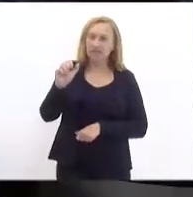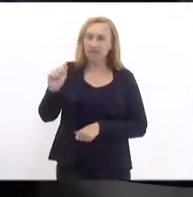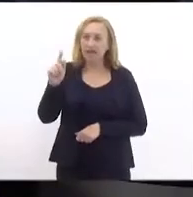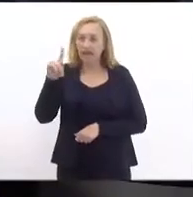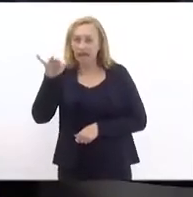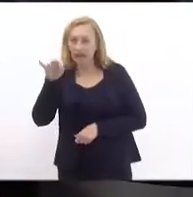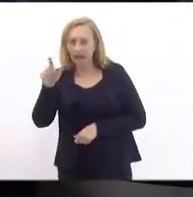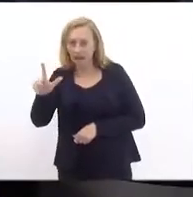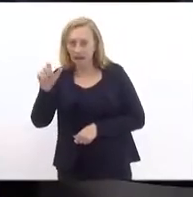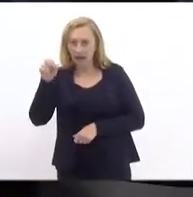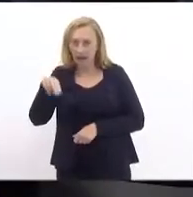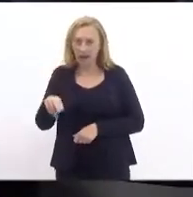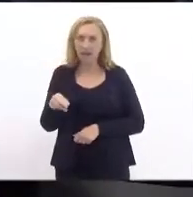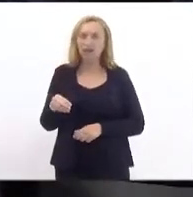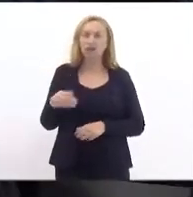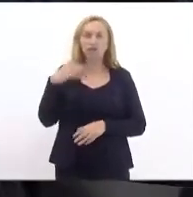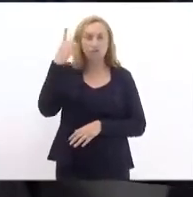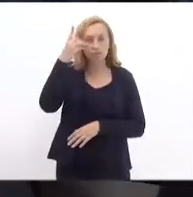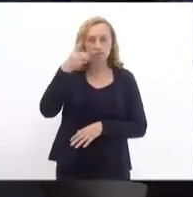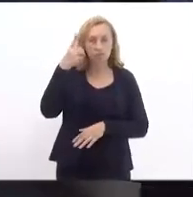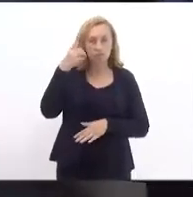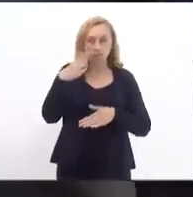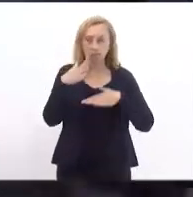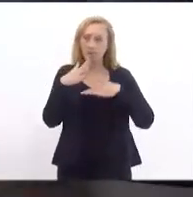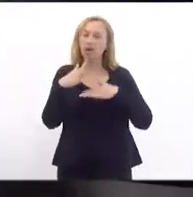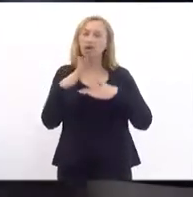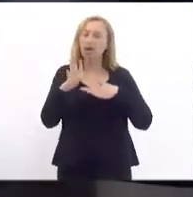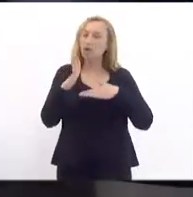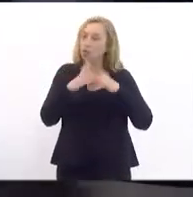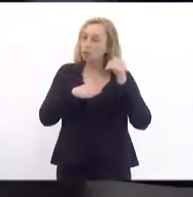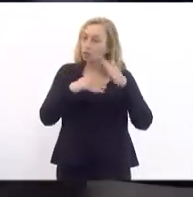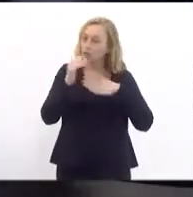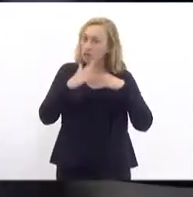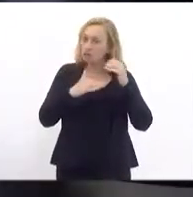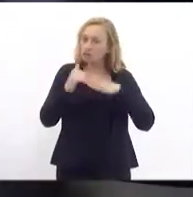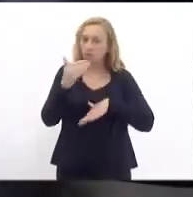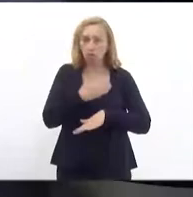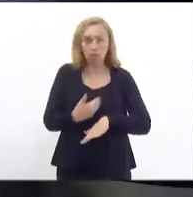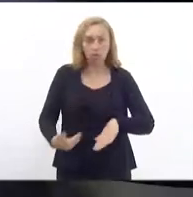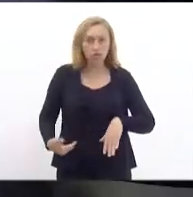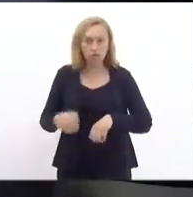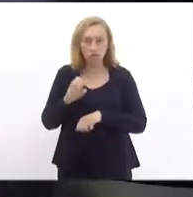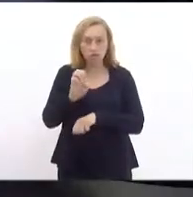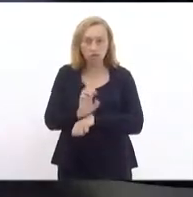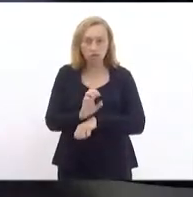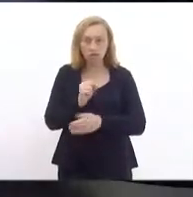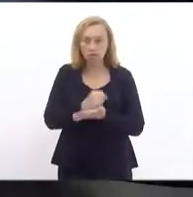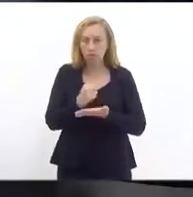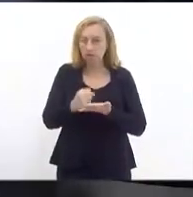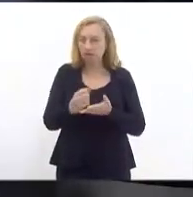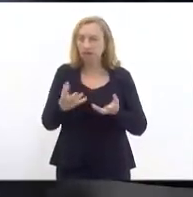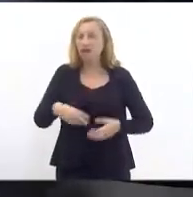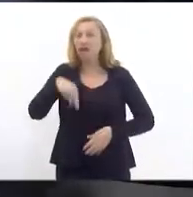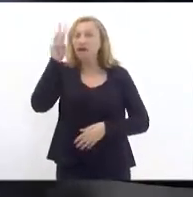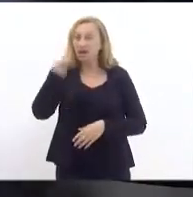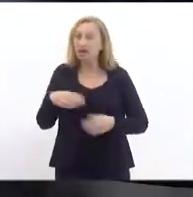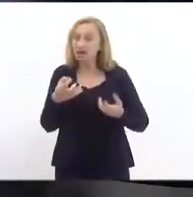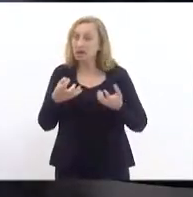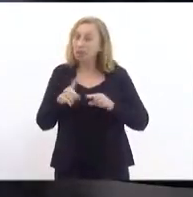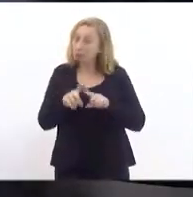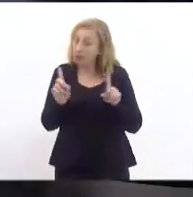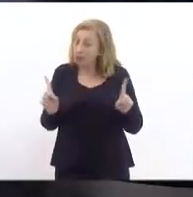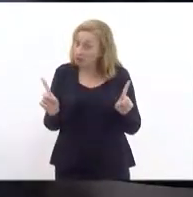uma profissional de direito tributário. Não estou aqui, o governo do Estado tem o direito de contratar quem ele quiser.